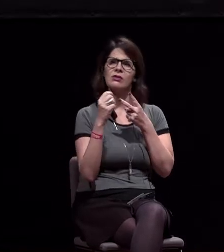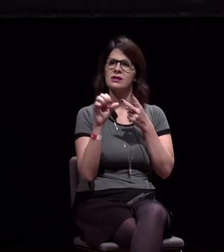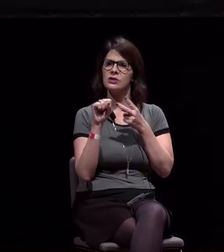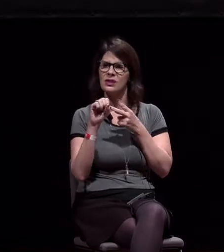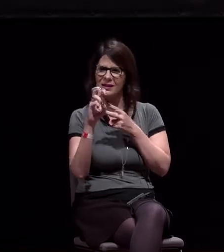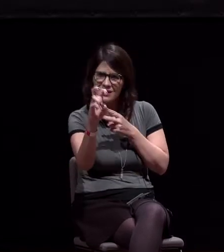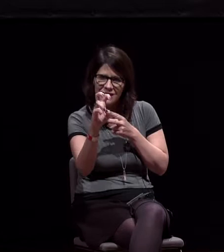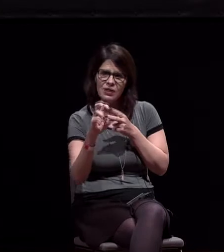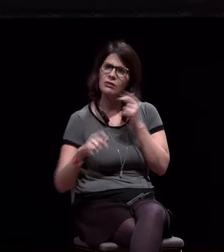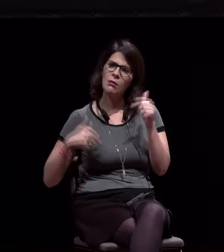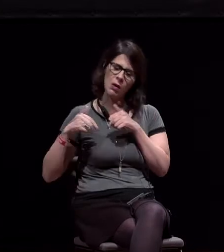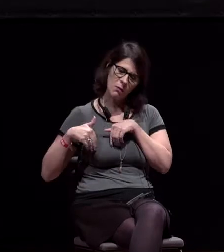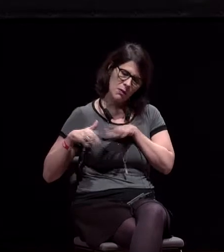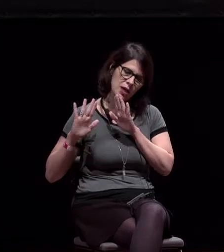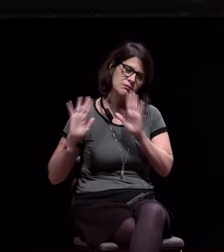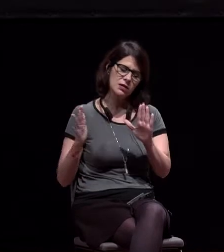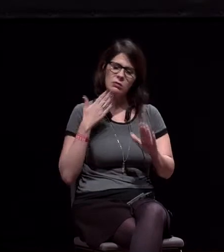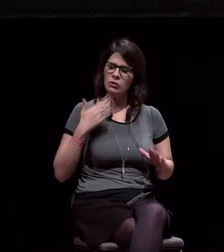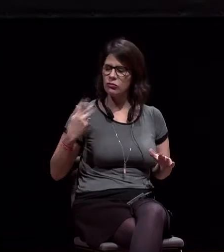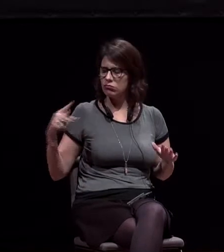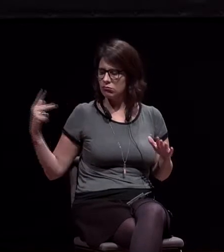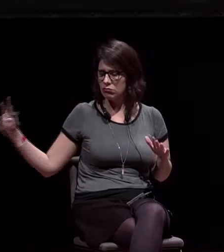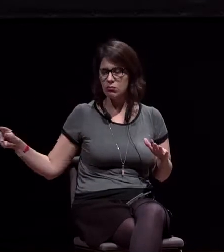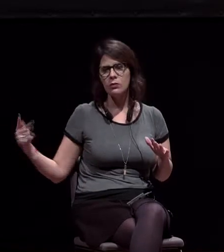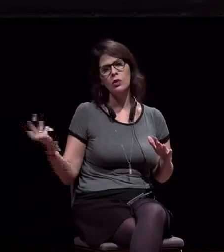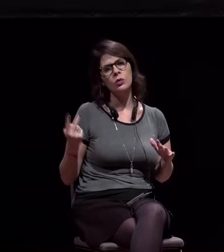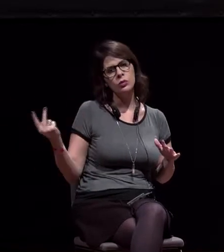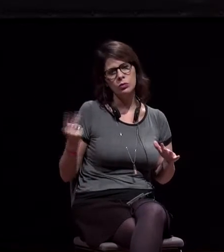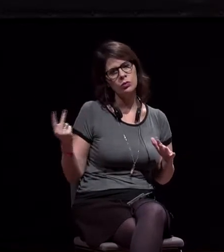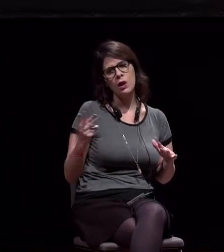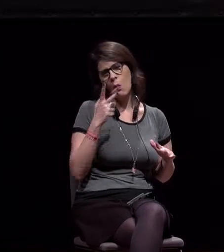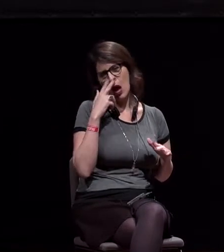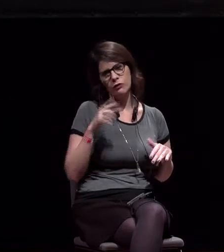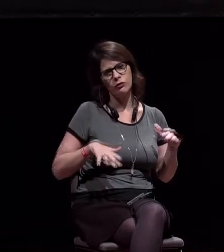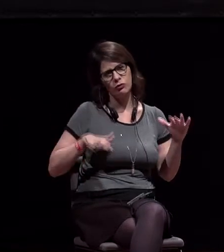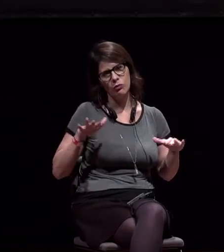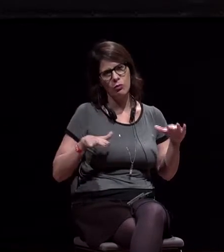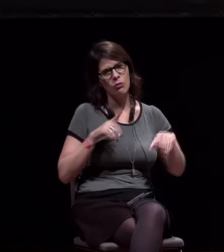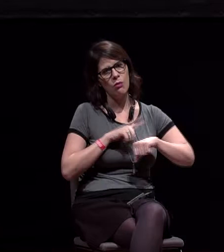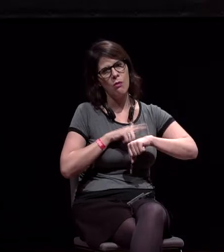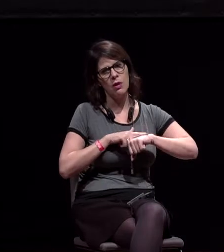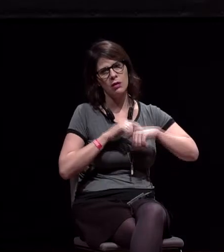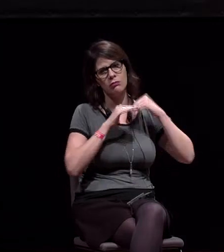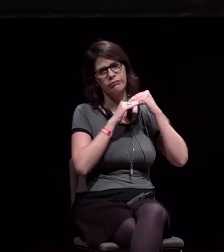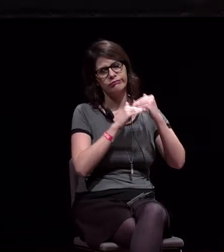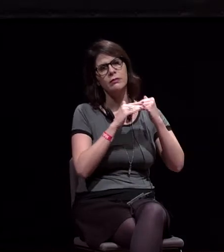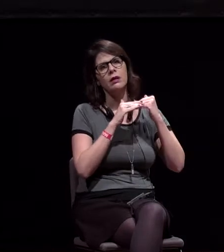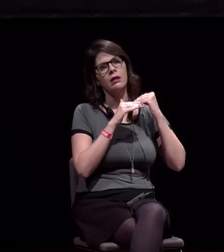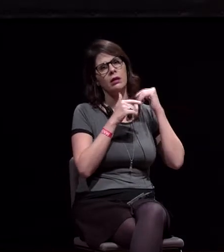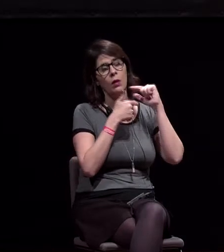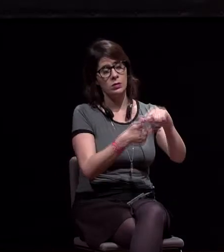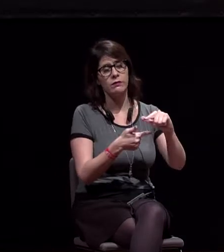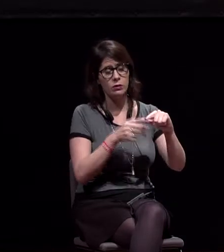85, mas eu pediria um esforço das duas. Acho que essa onda conservadora não está só no Brasil, mas está